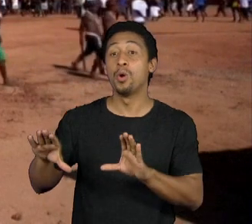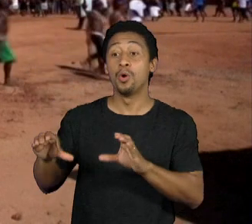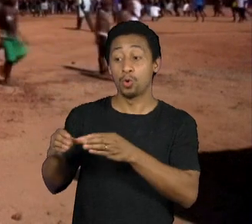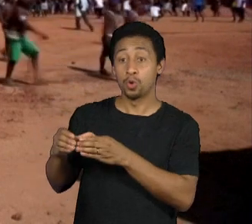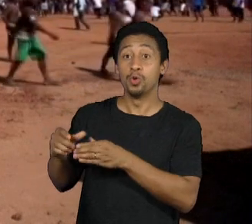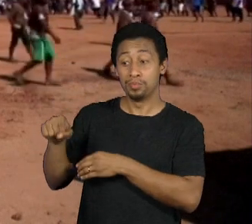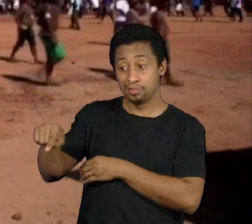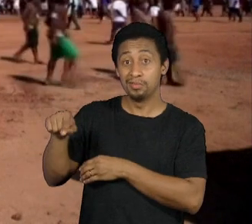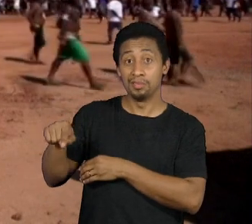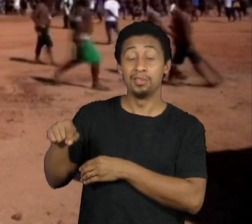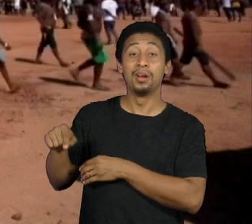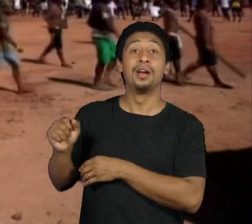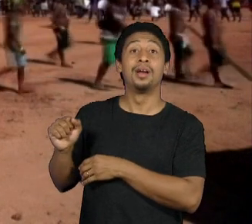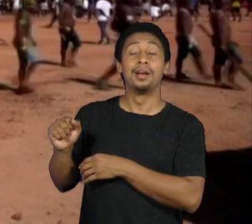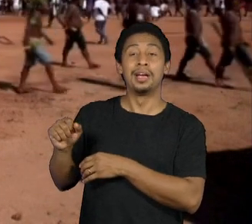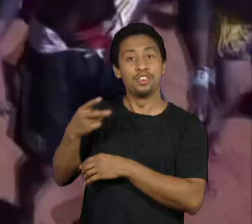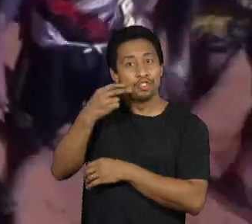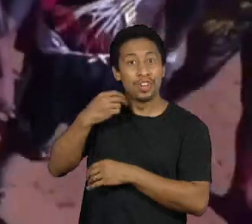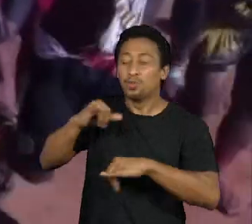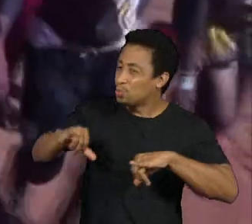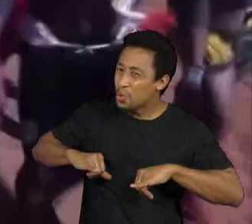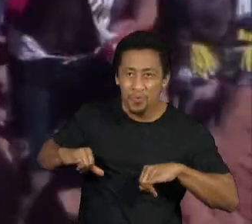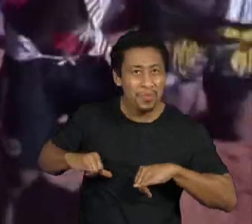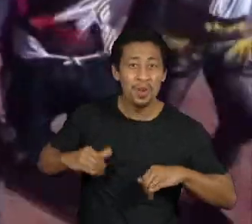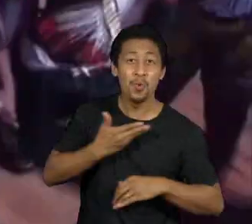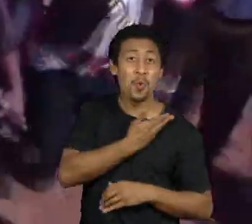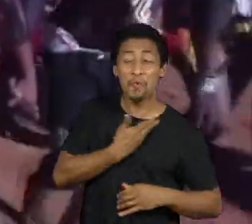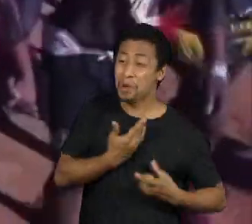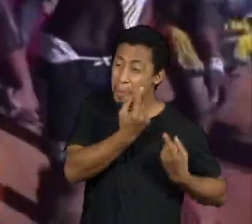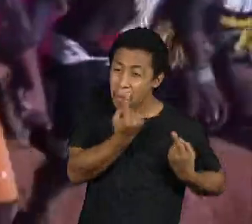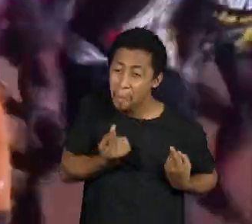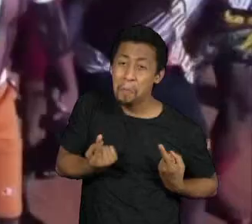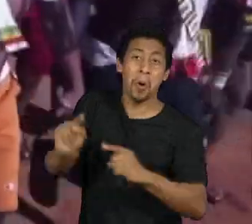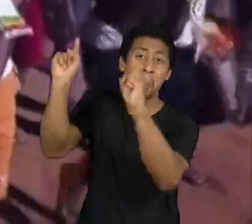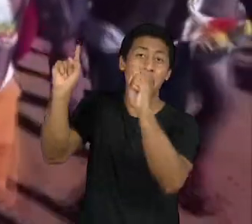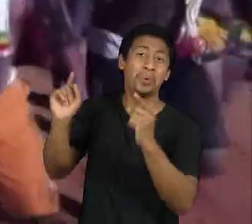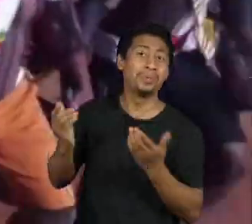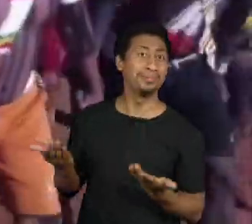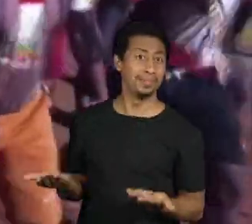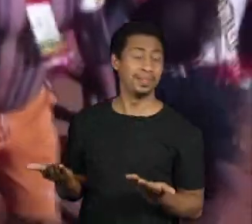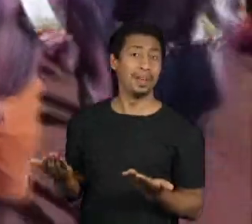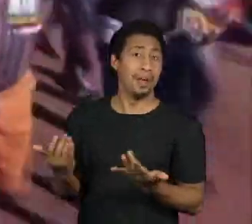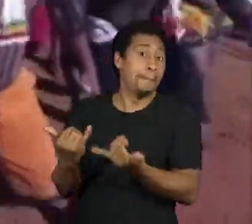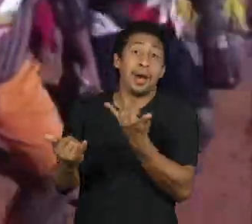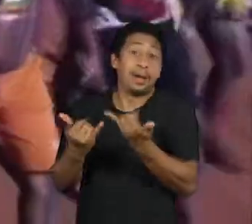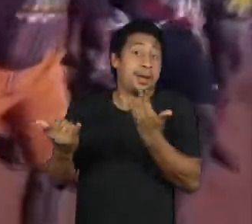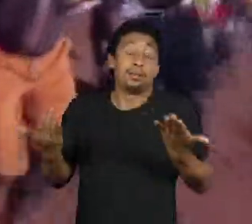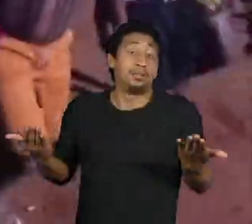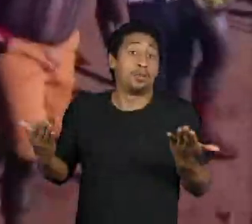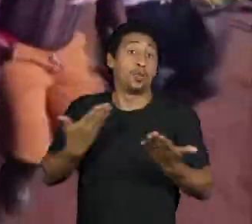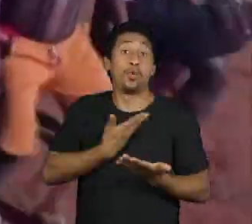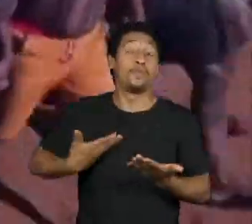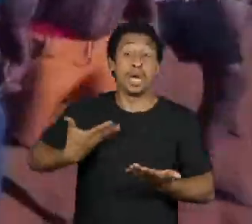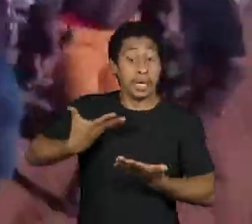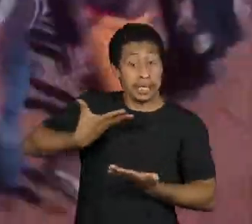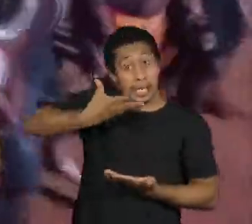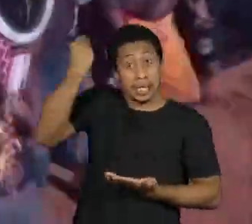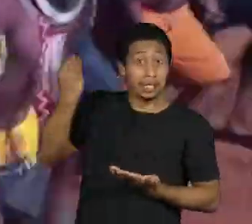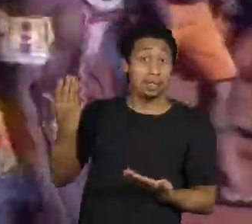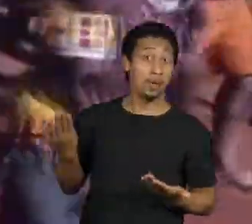os povos indígenas. Então, talvez seria melhor se o governo esquecesse os povos indígenas, mas não, o governo tem